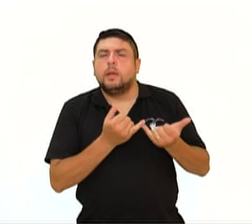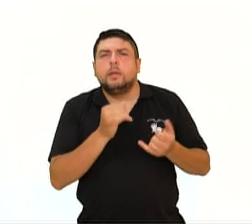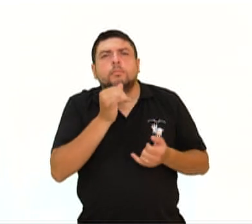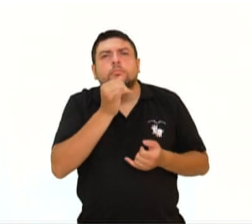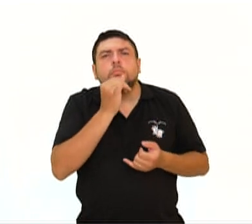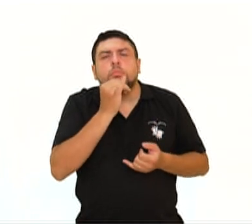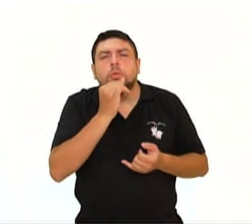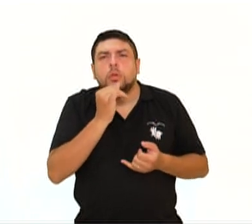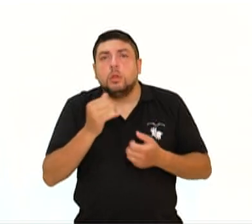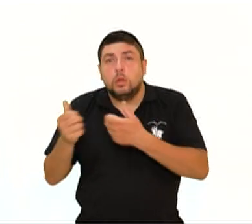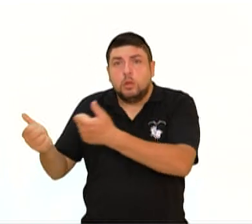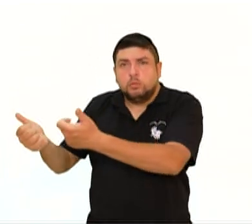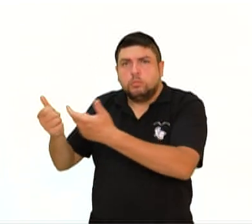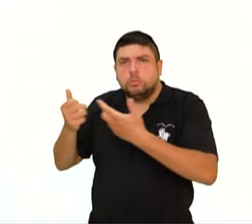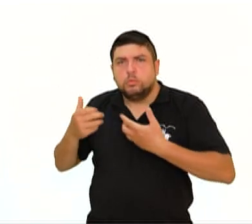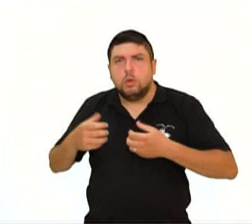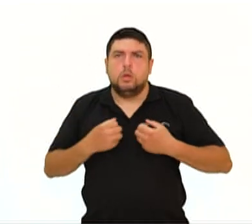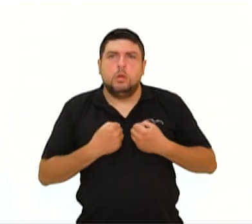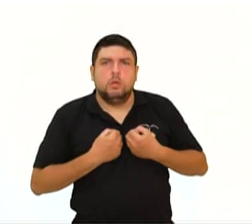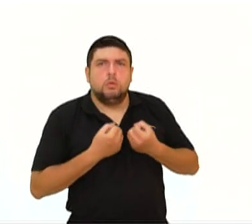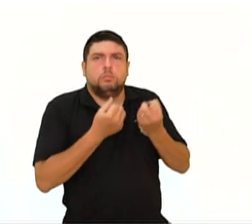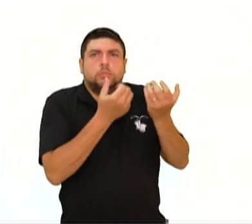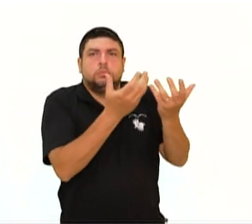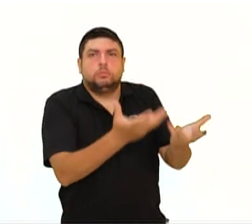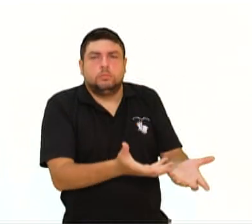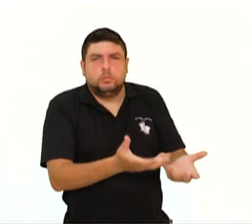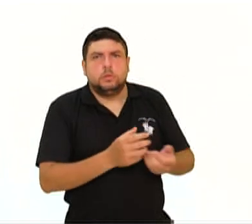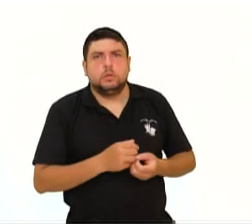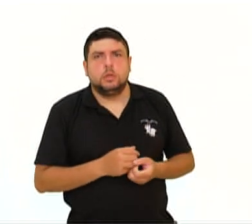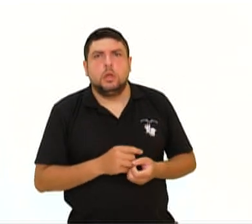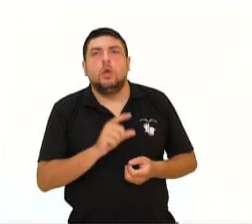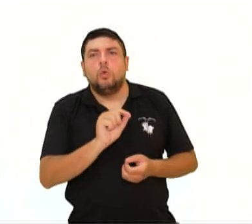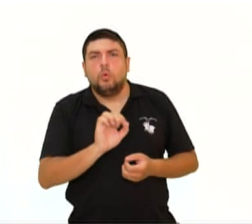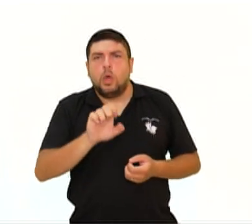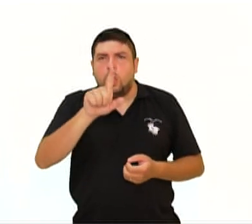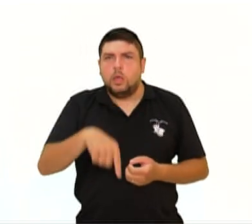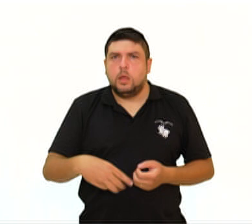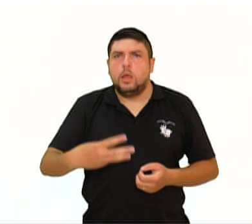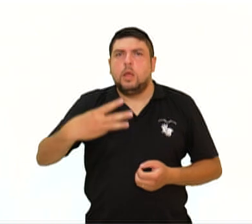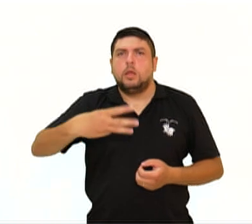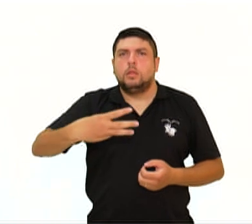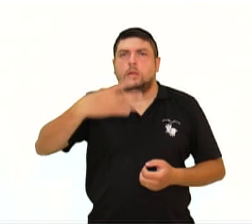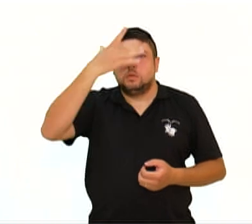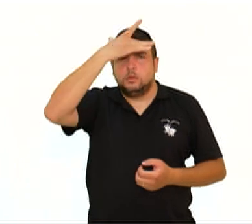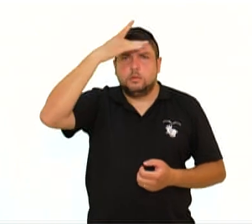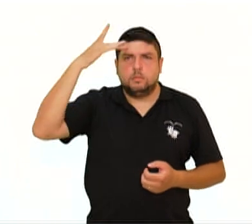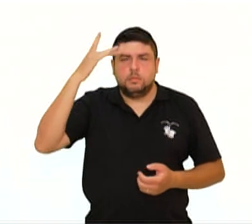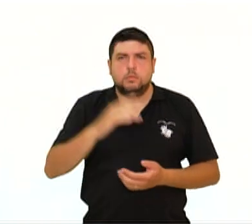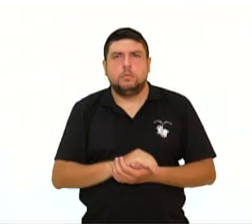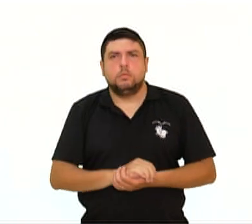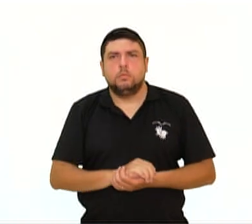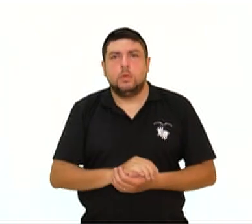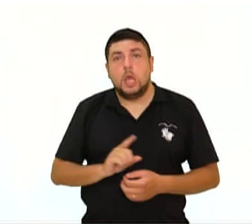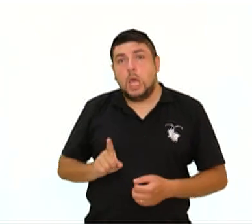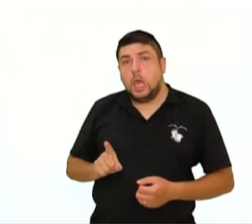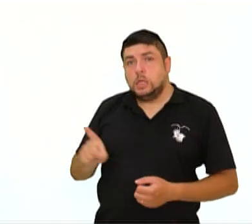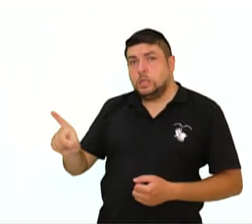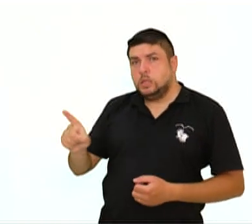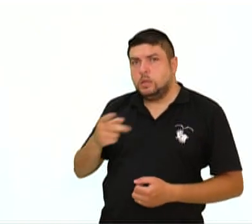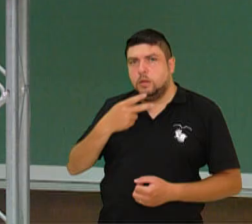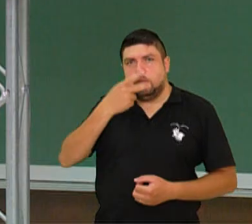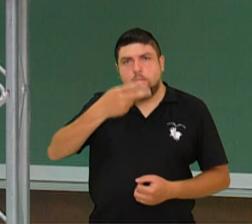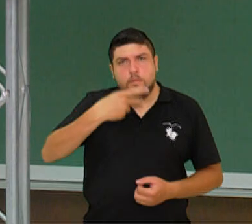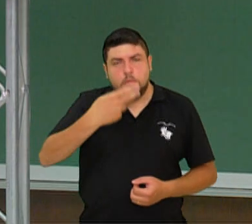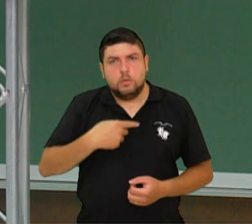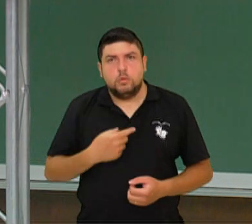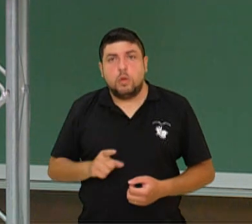que ouvimos de outra pessoa. Predominância na terceira pessoa do discurso, ele ou ela. Então lá,